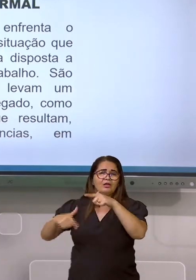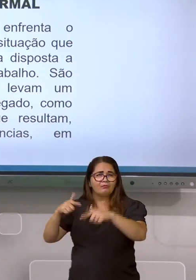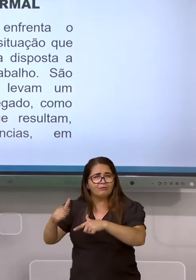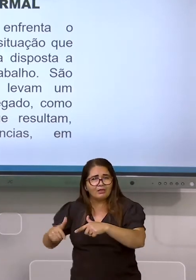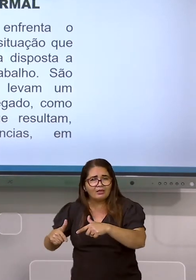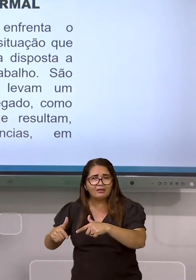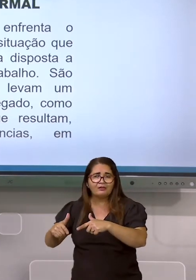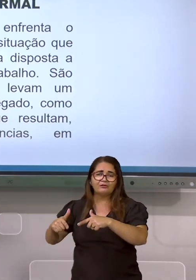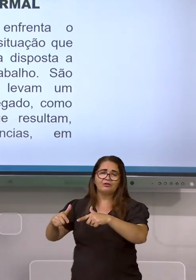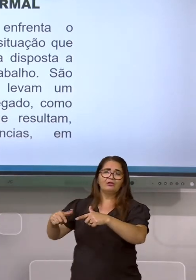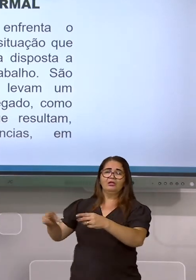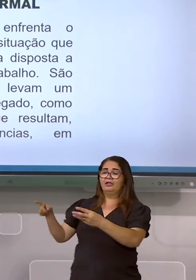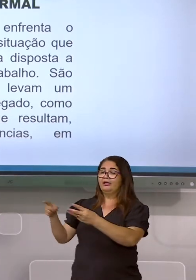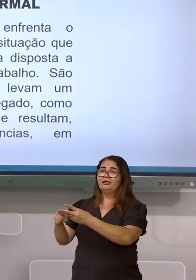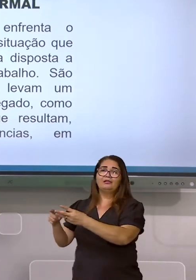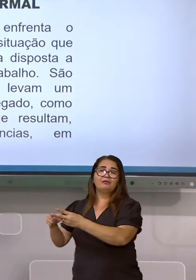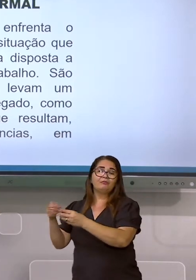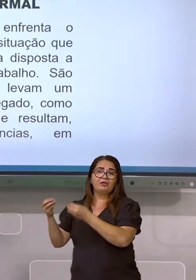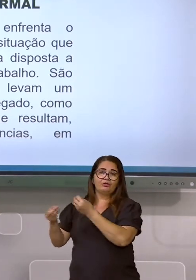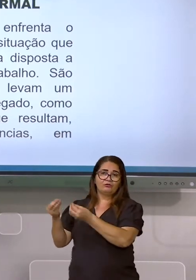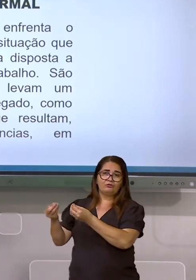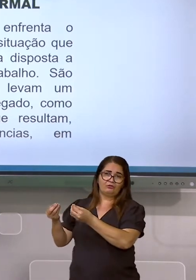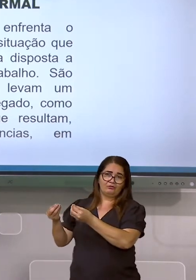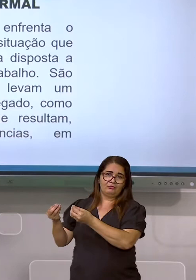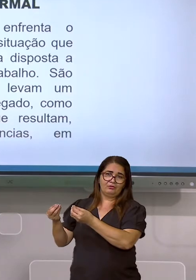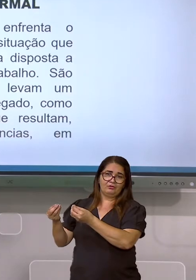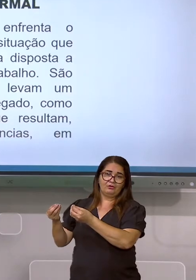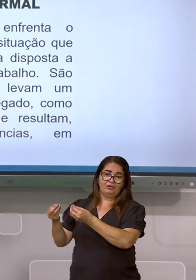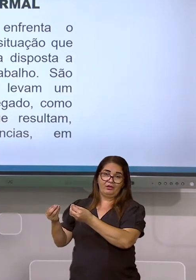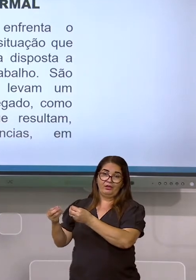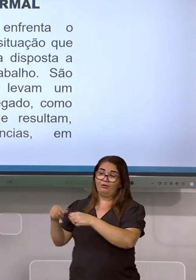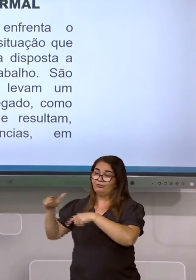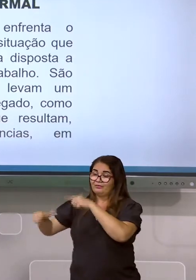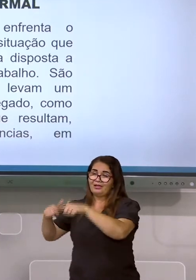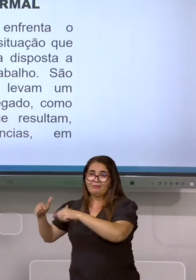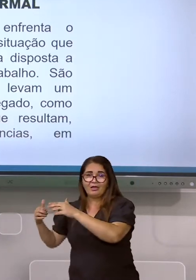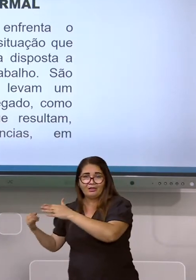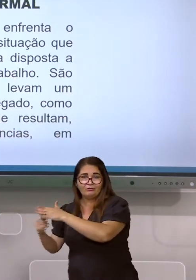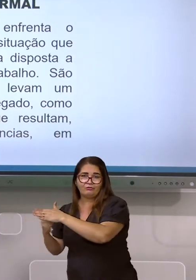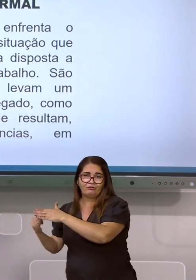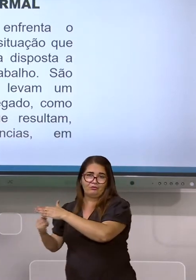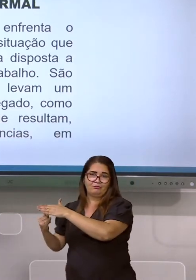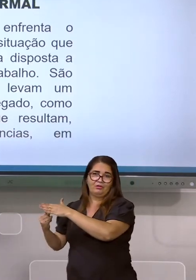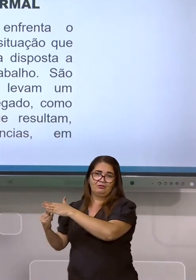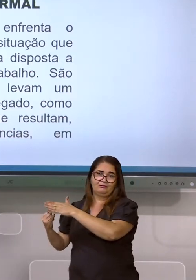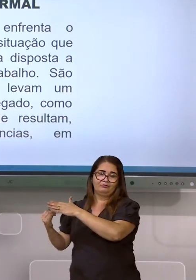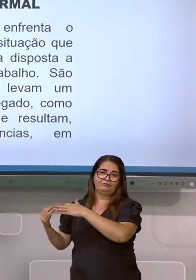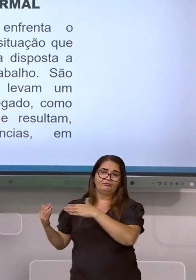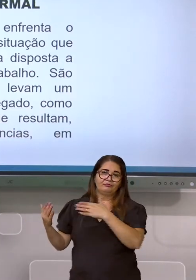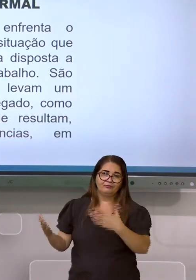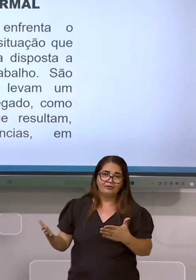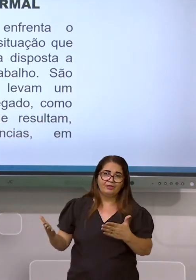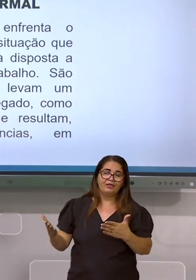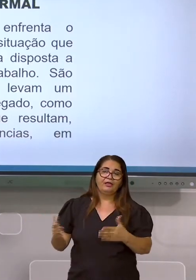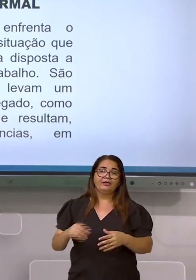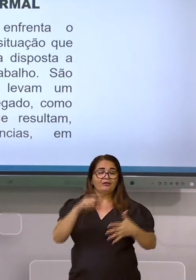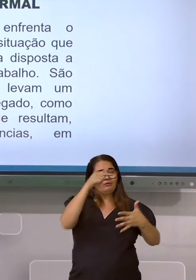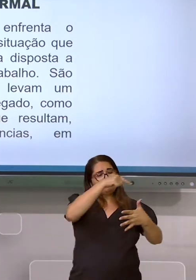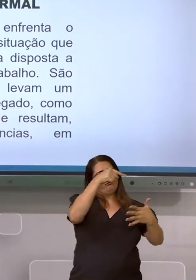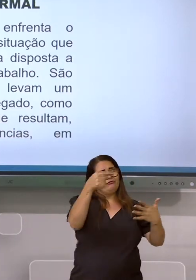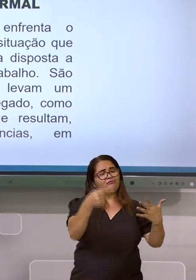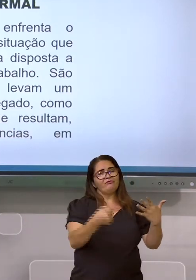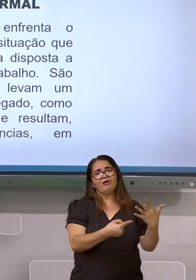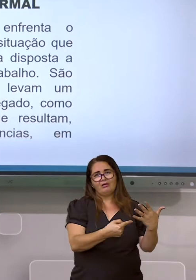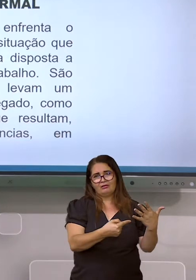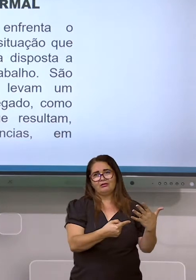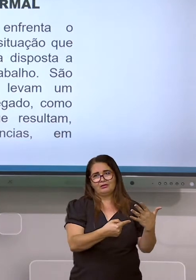diminui, o empresário vai demitir. E aí, a pessoa,